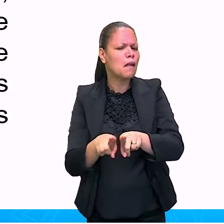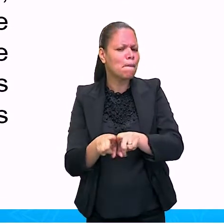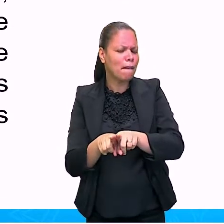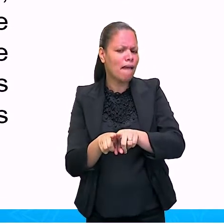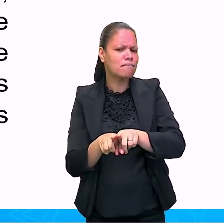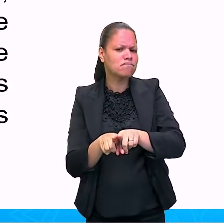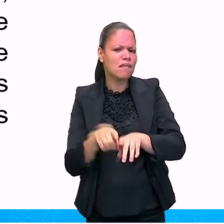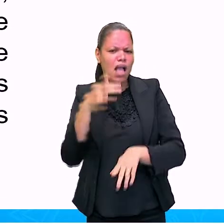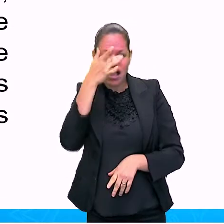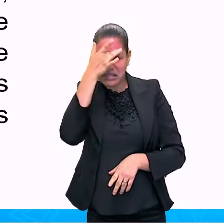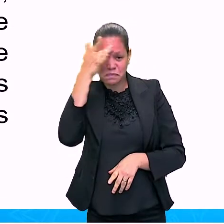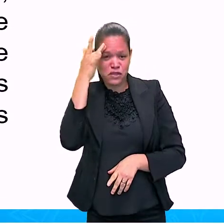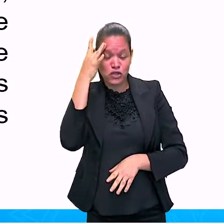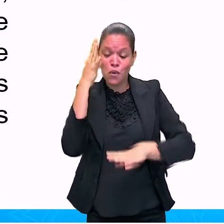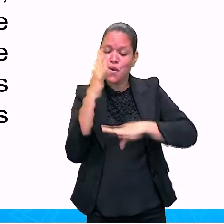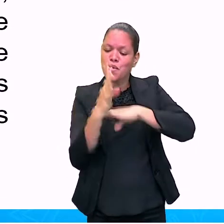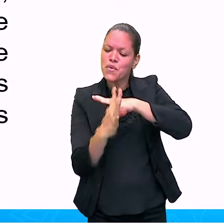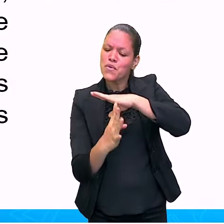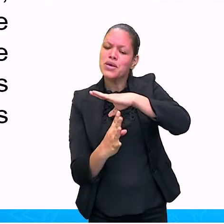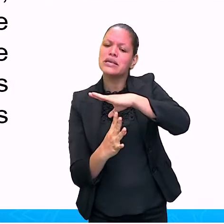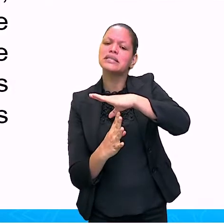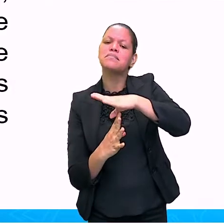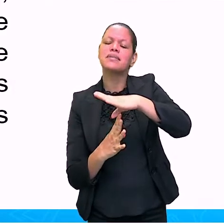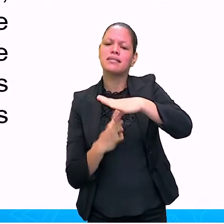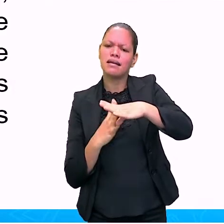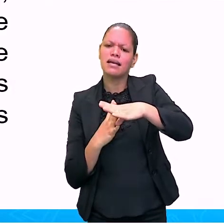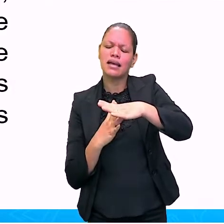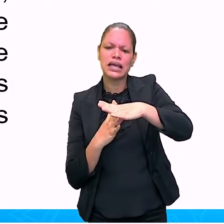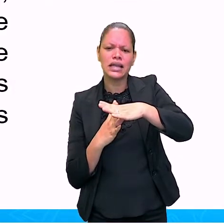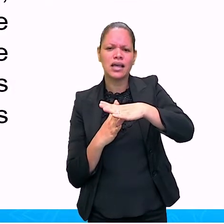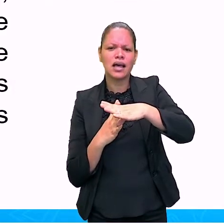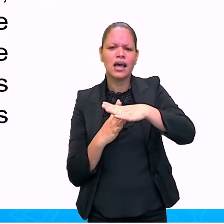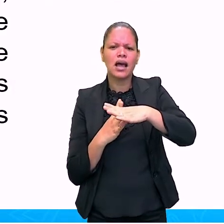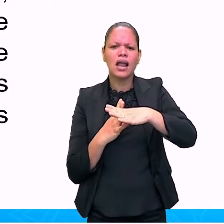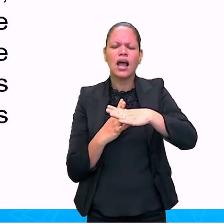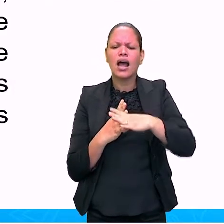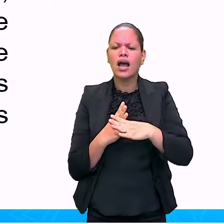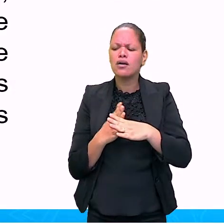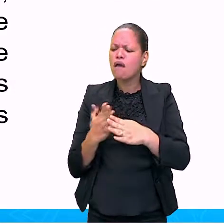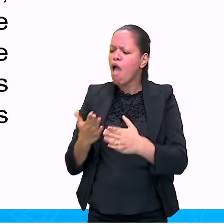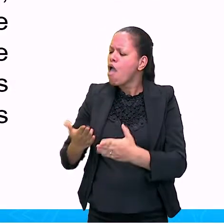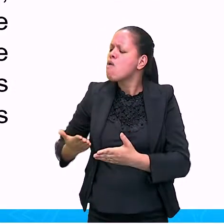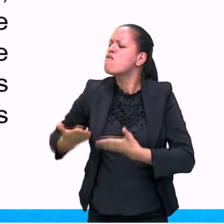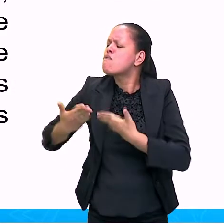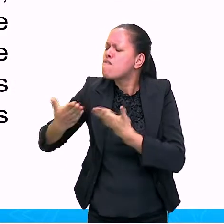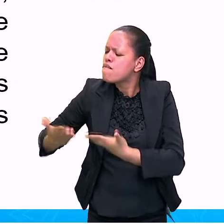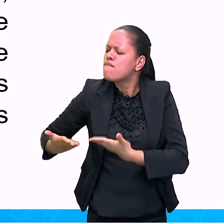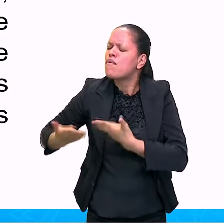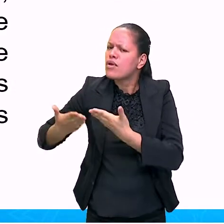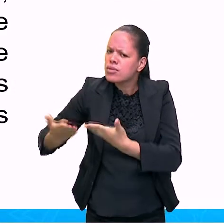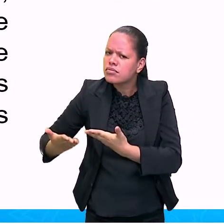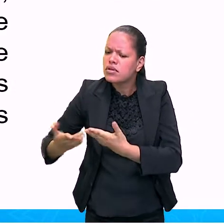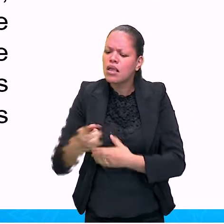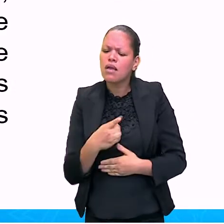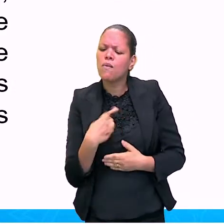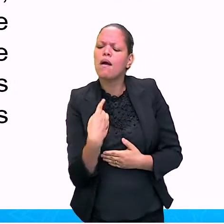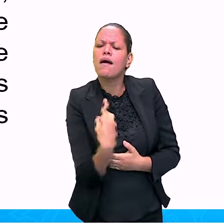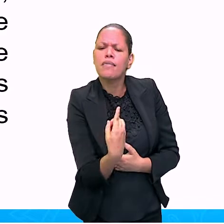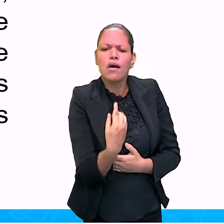cultura brasileira. Quais são esses imigrantes? Portugueses, italianos,